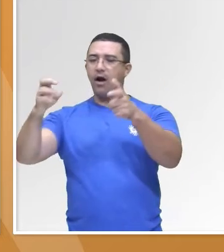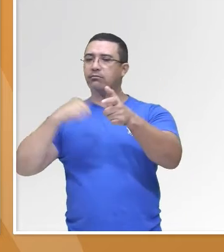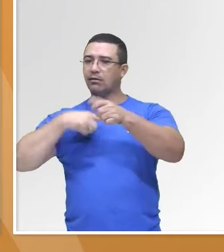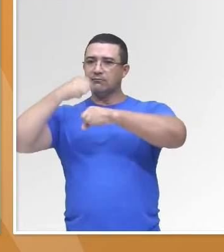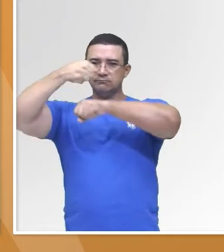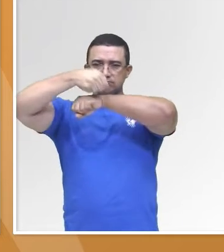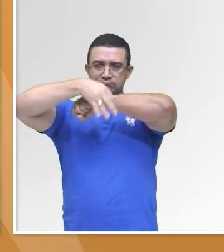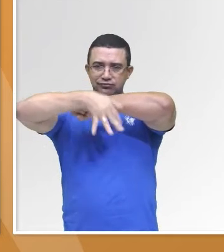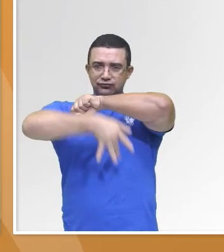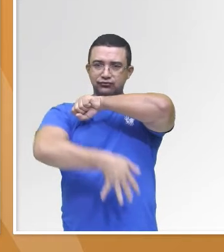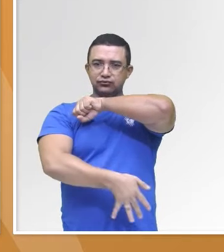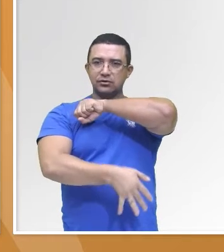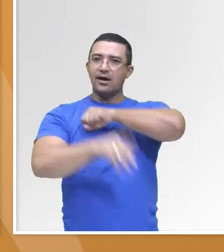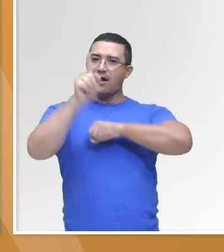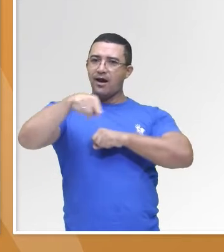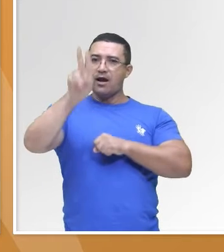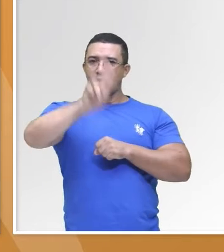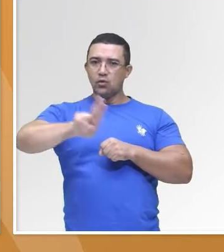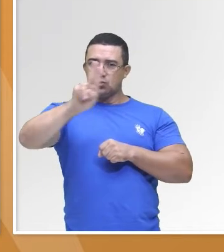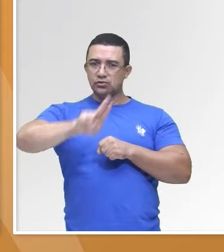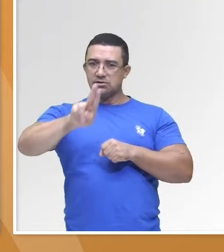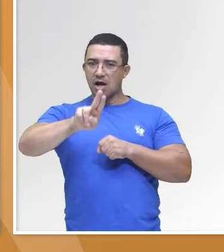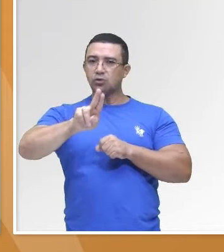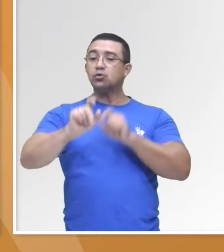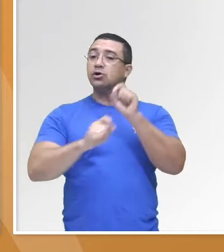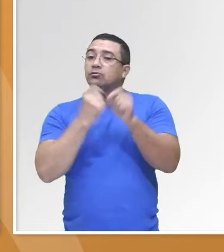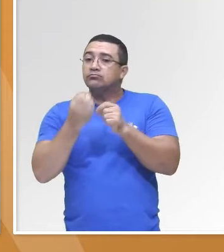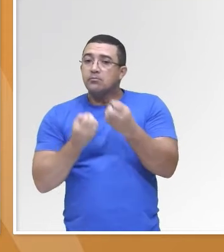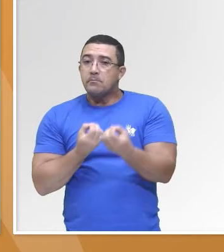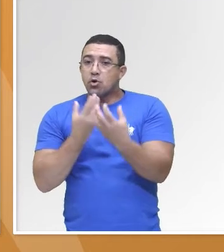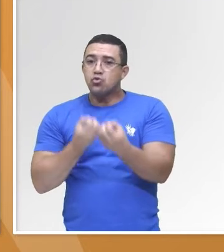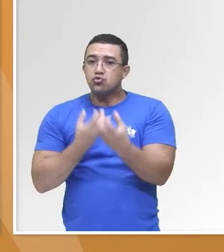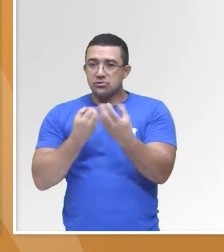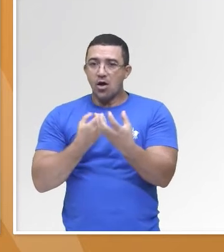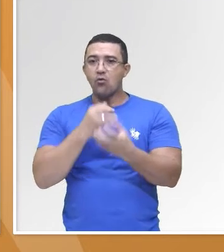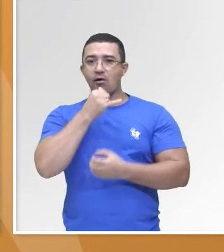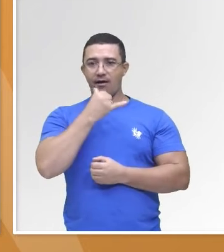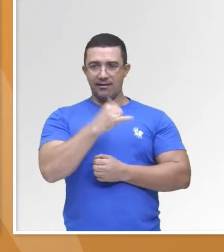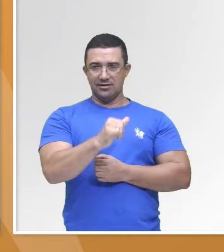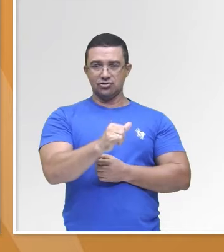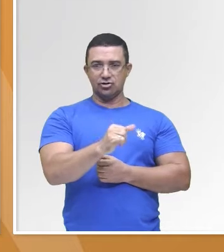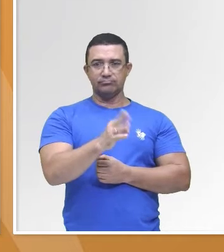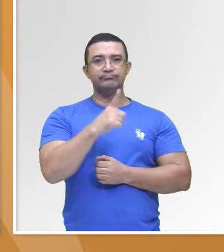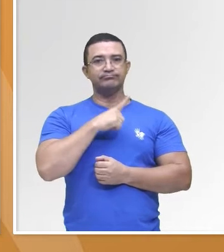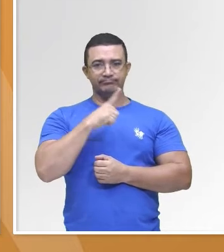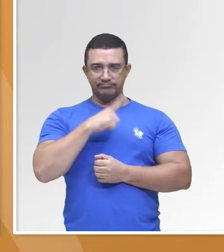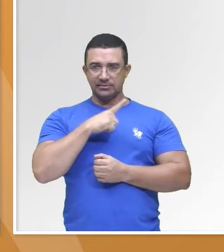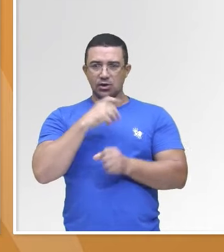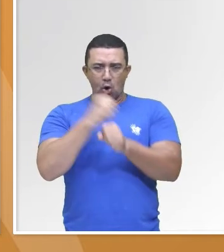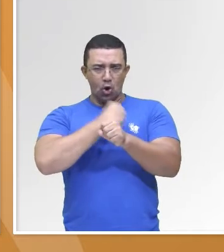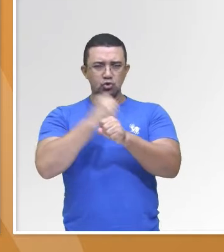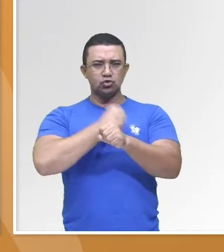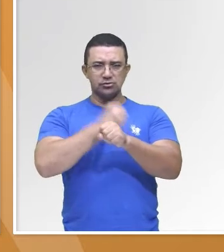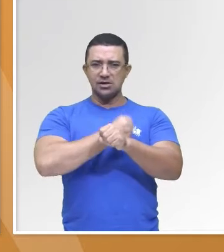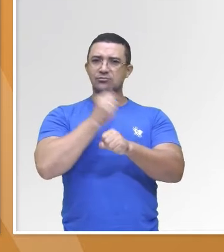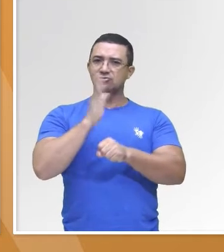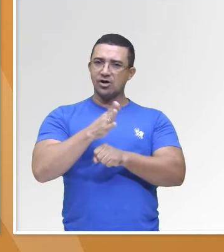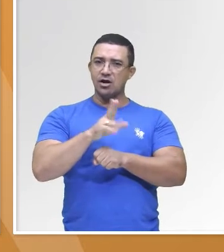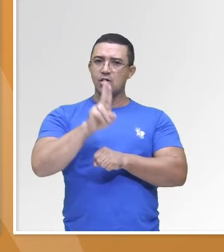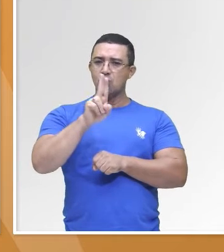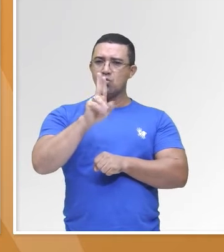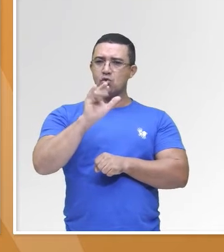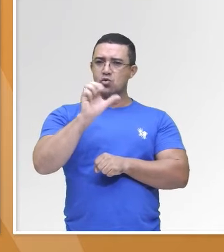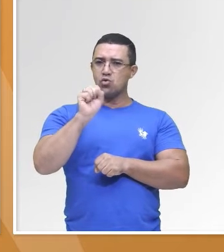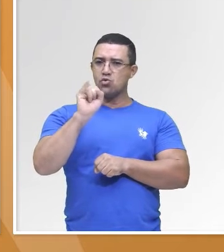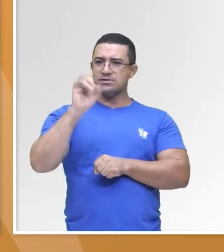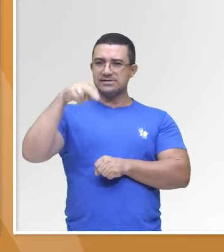mais utilizado para produção de energia elétrica. Foi justamente por isso que houve a construção da usina